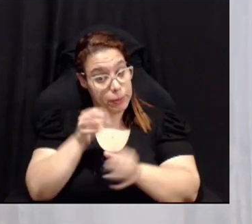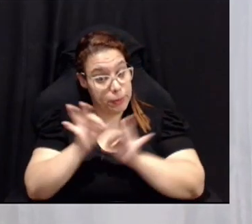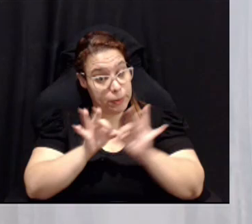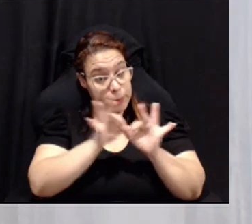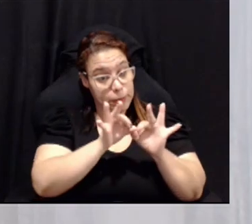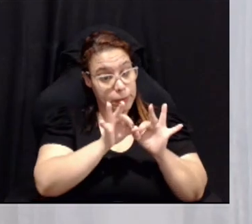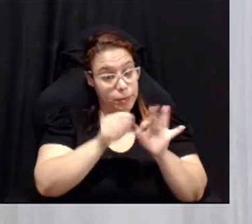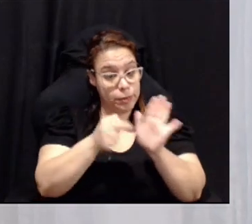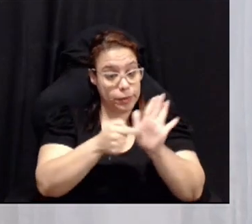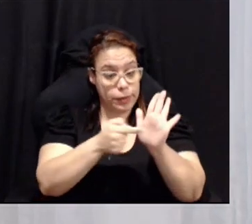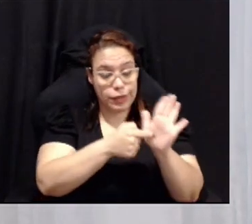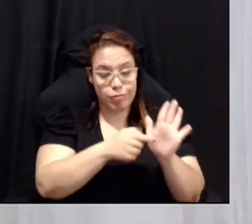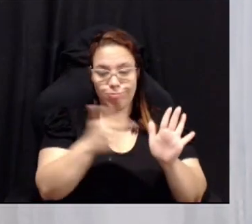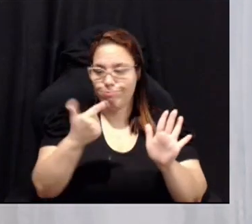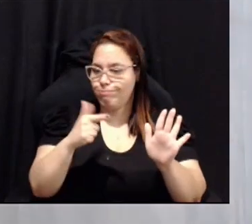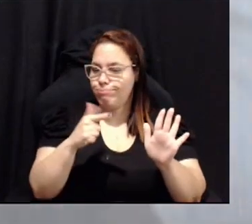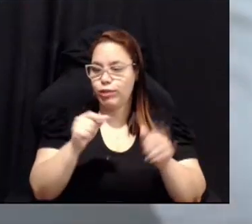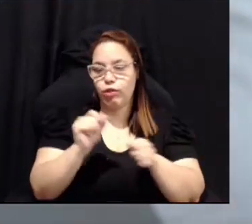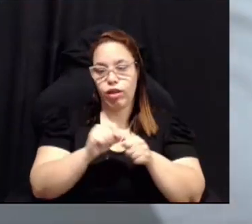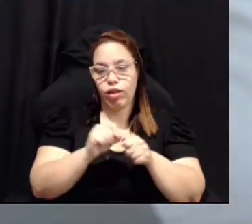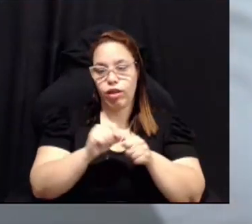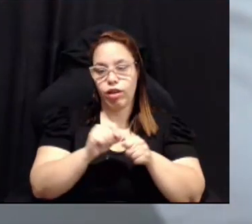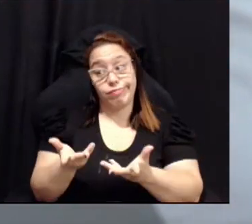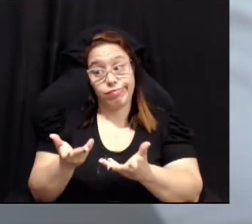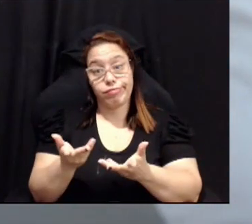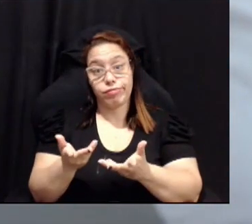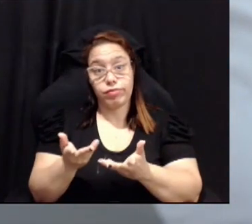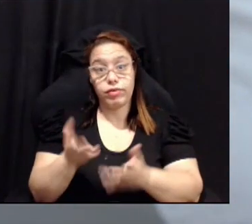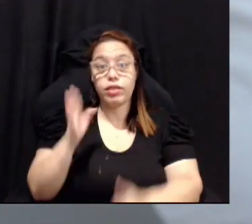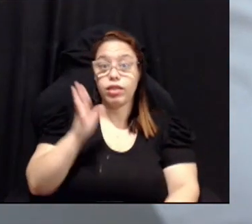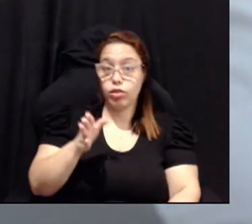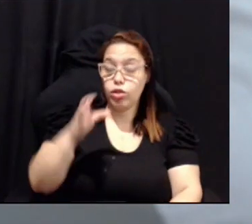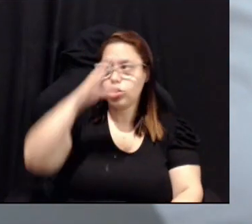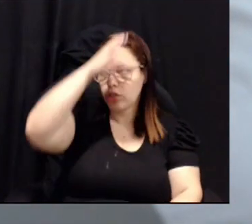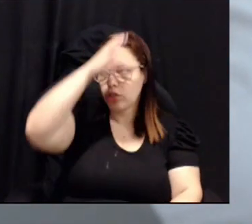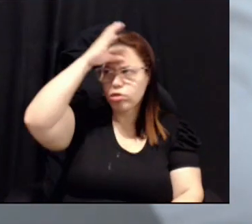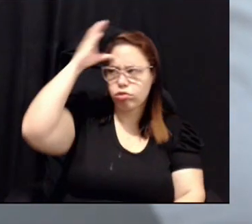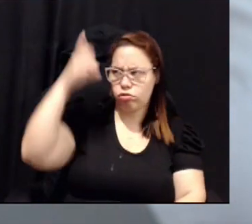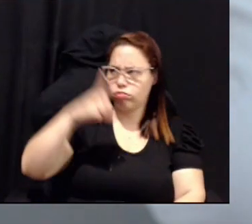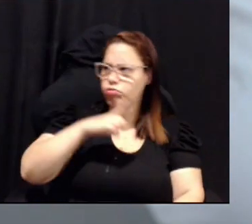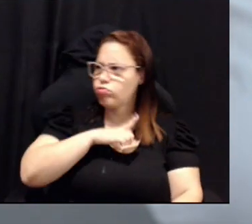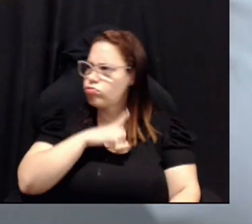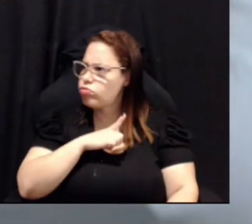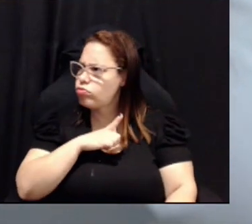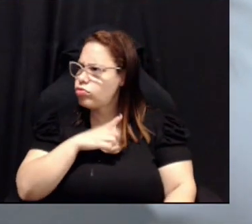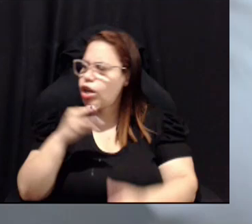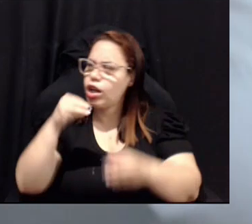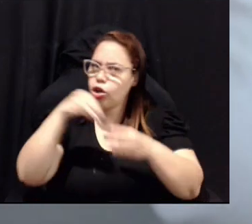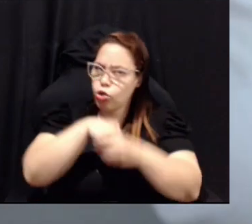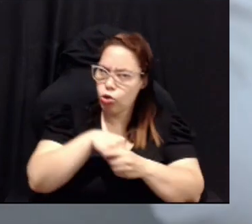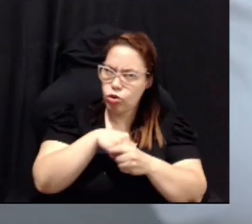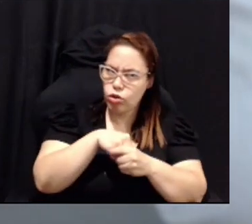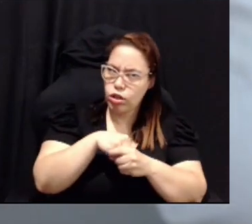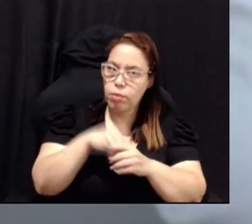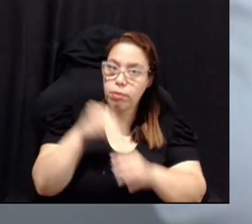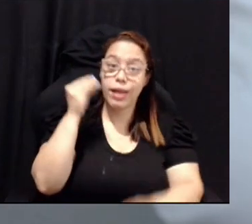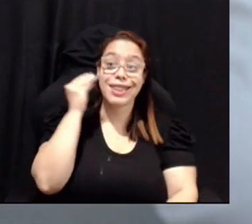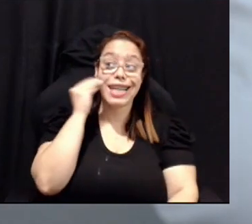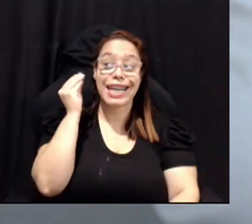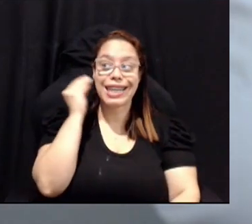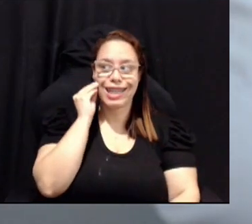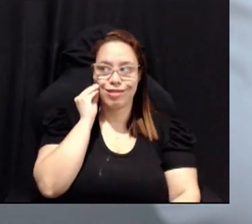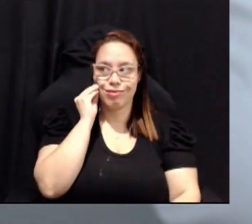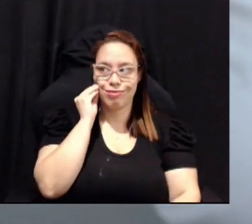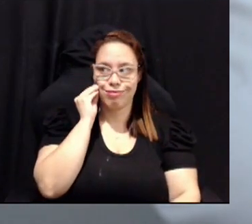você não deva fazer isso. Inclusive, eu já tive um cliente que ele entrou para testar. E